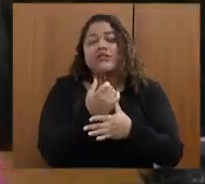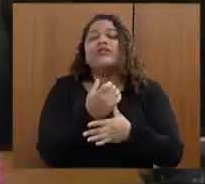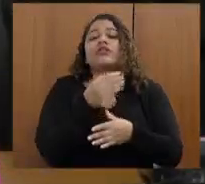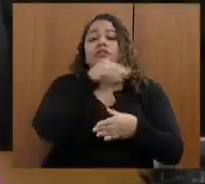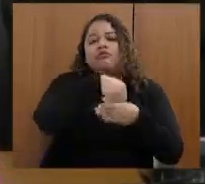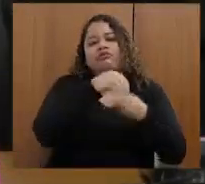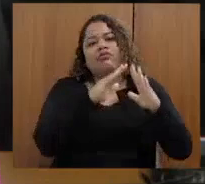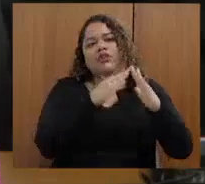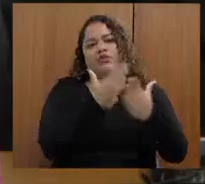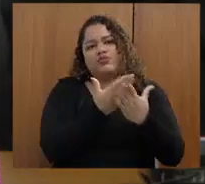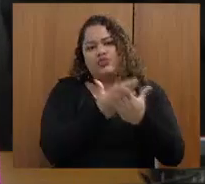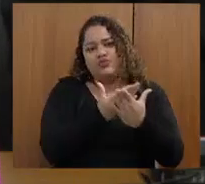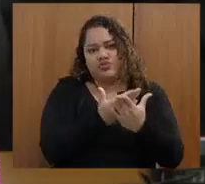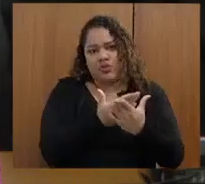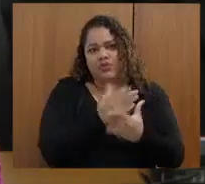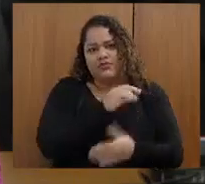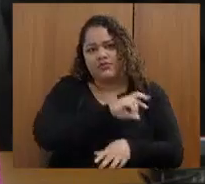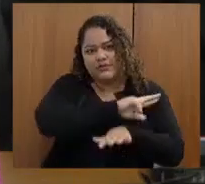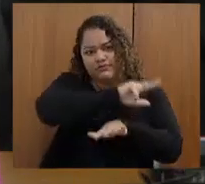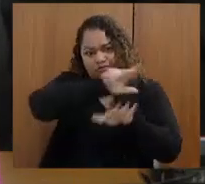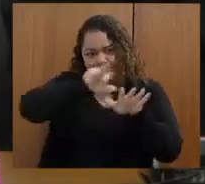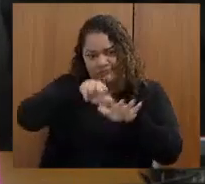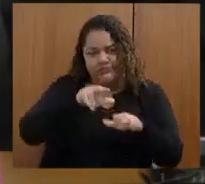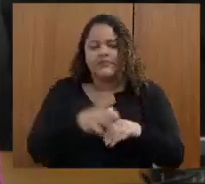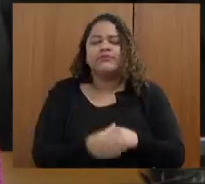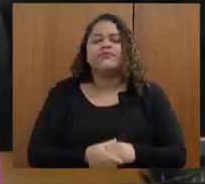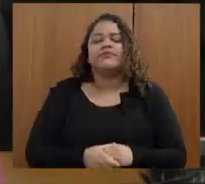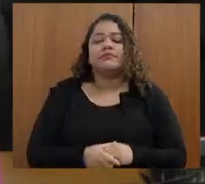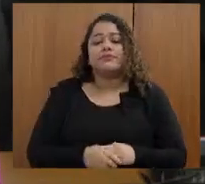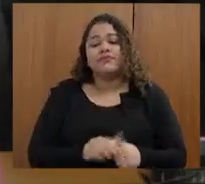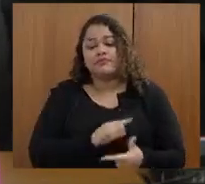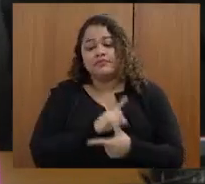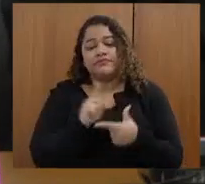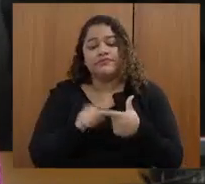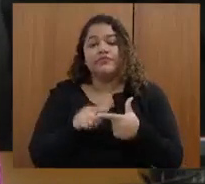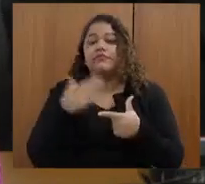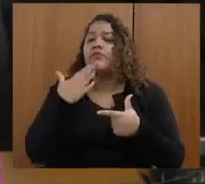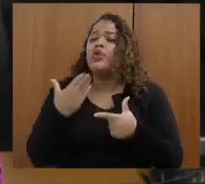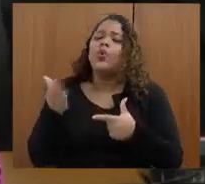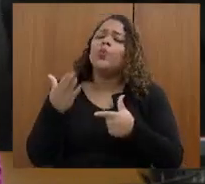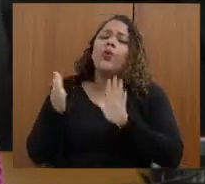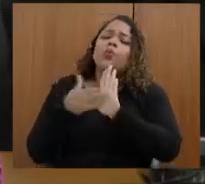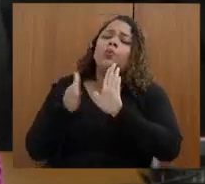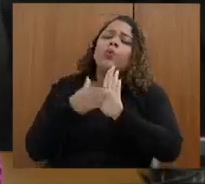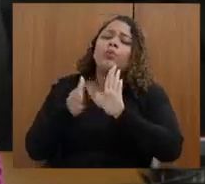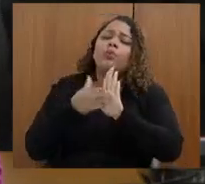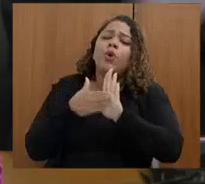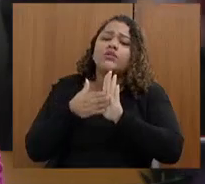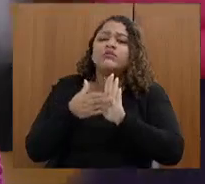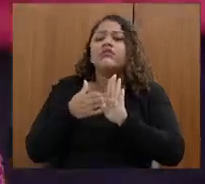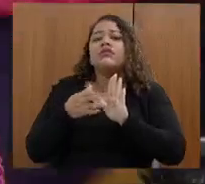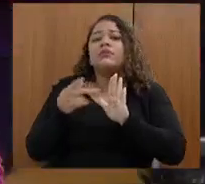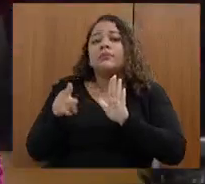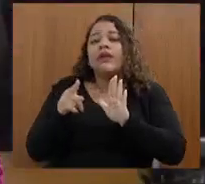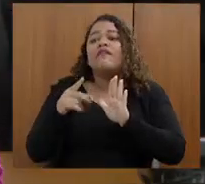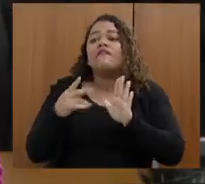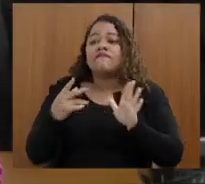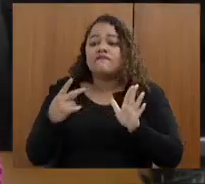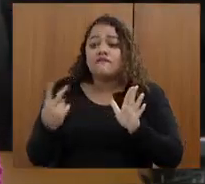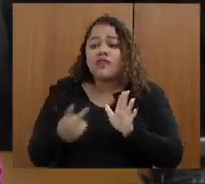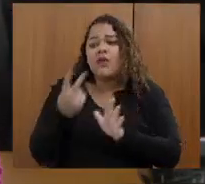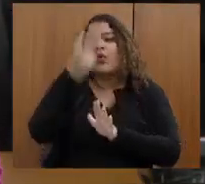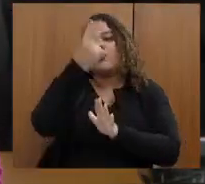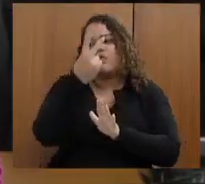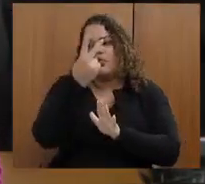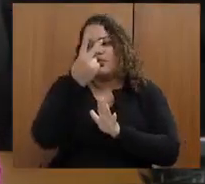ponto Quais são as medidas concretas as propostas medidas concretas de valorização da carreira profissionais